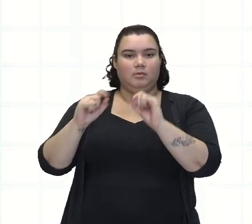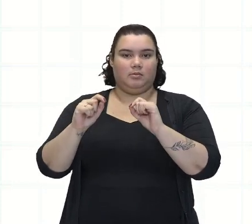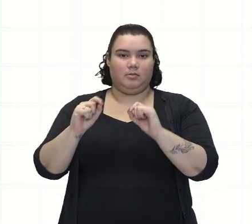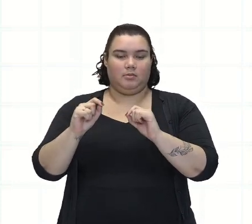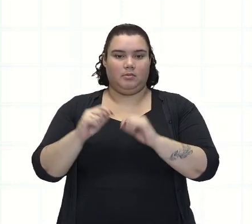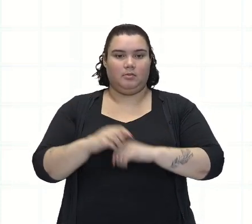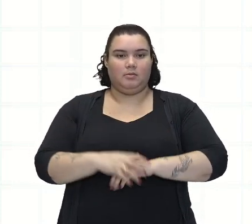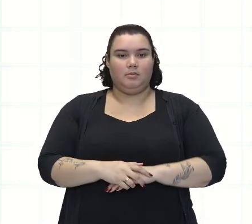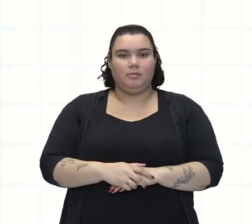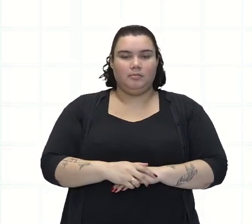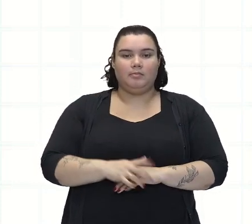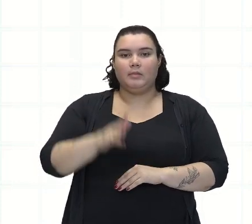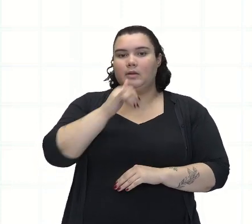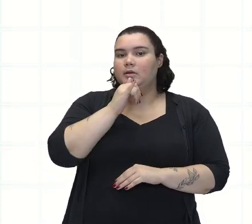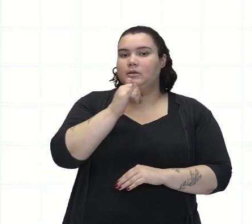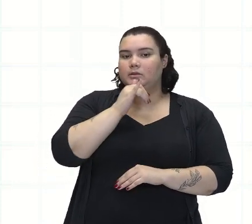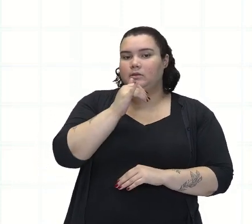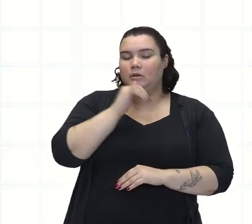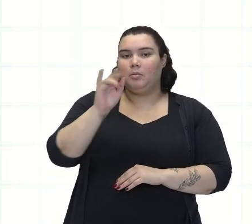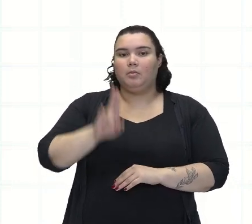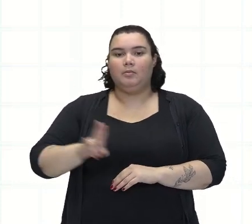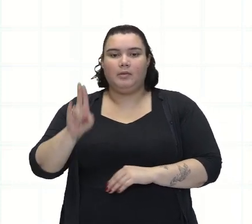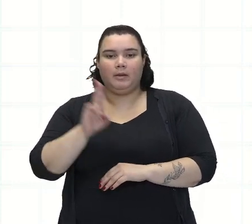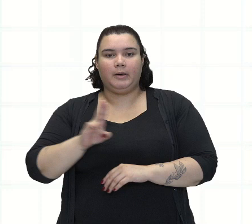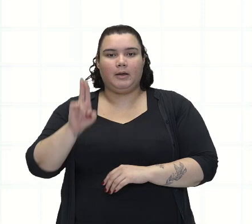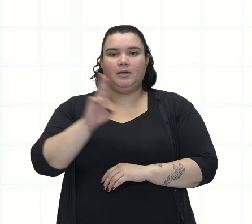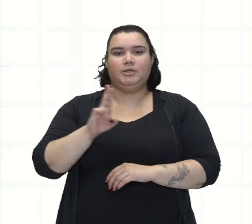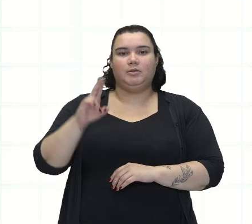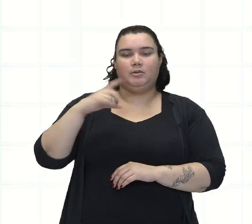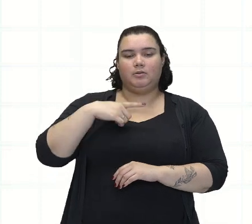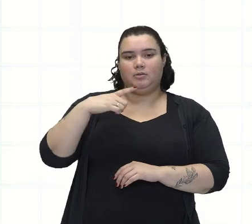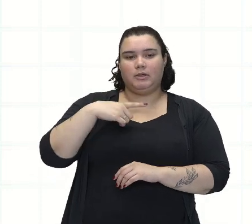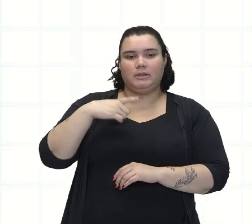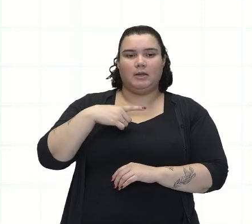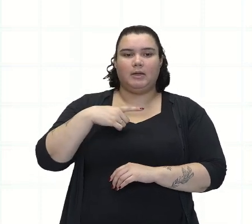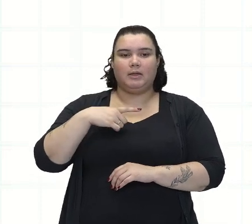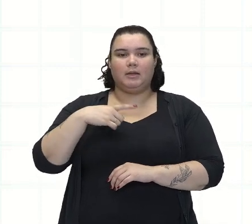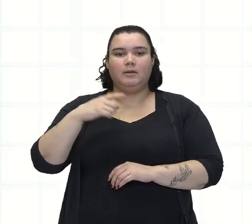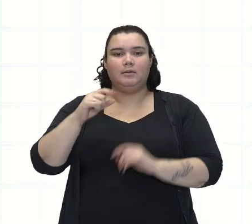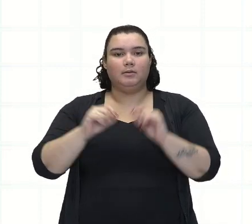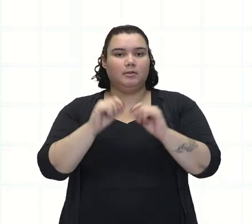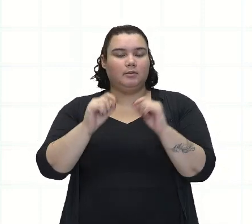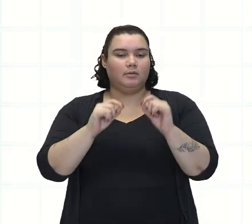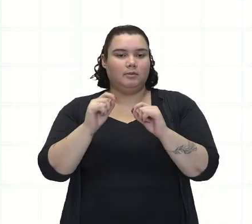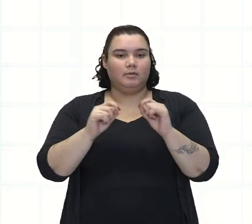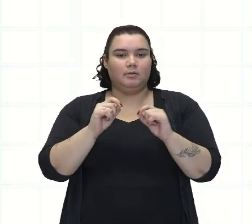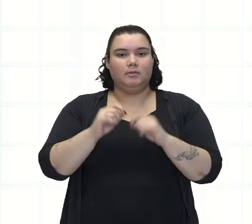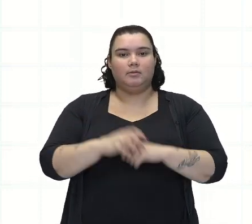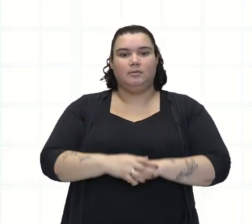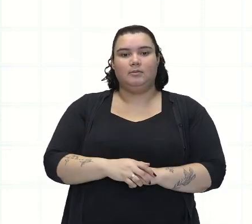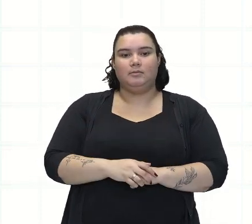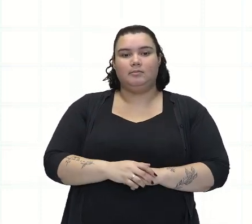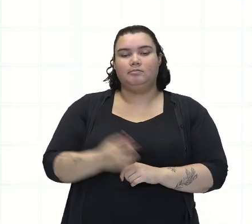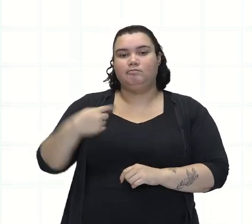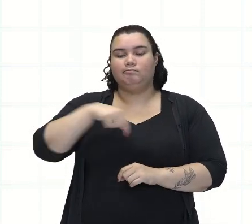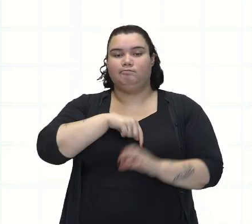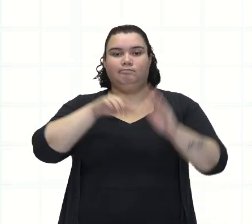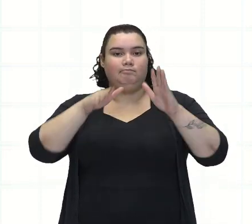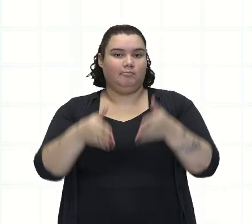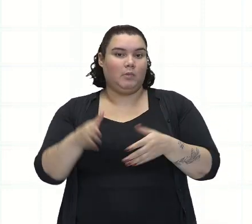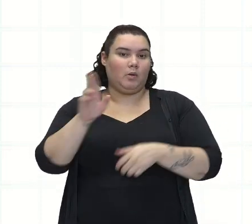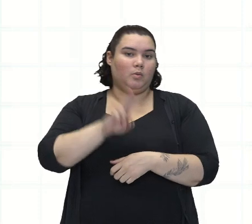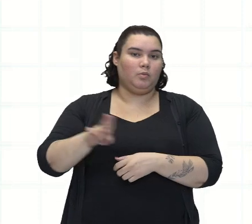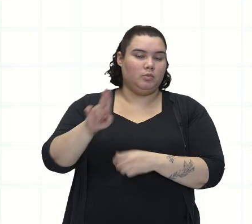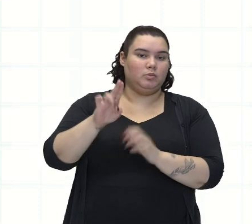Vamos ver um exemplo, já utilizando esse conceito dentro do que nós já trabalhamos do texto 1